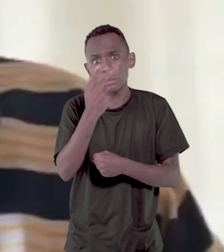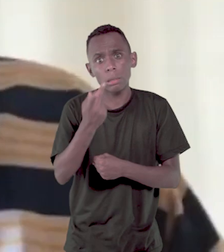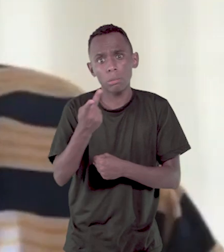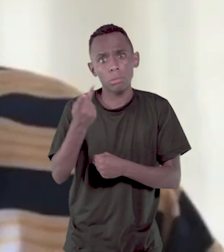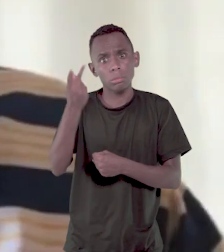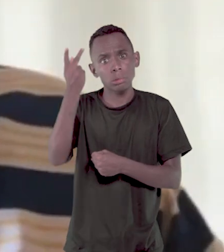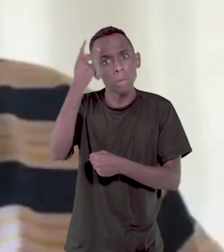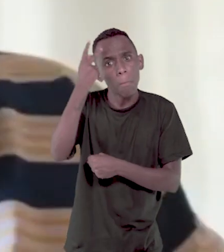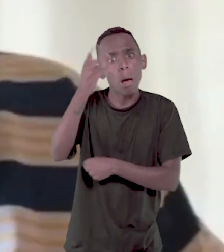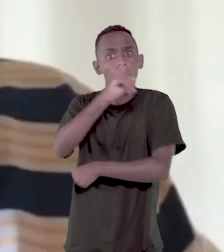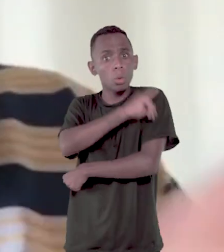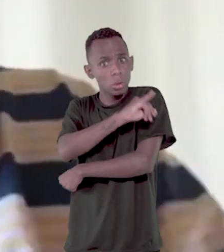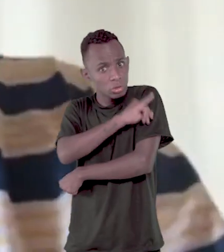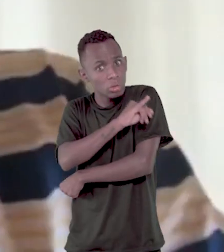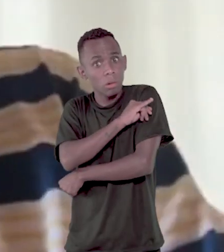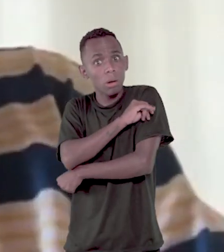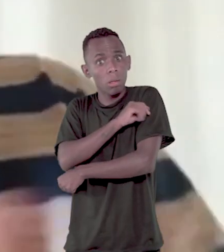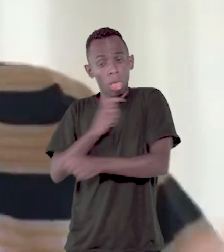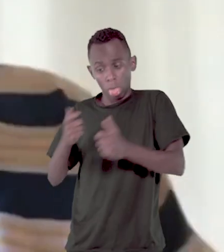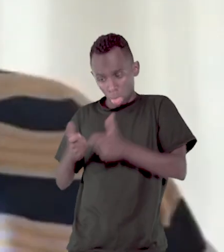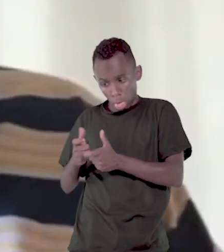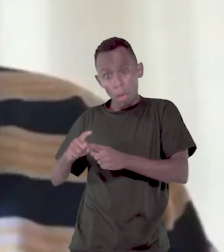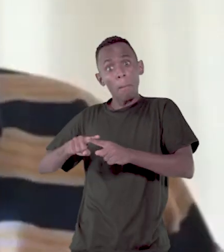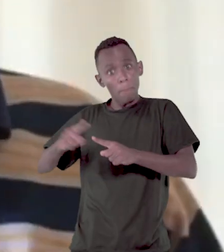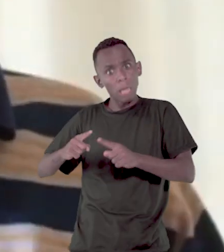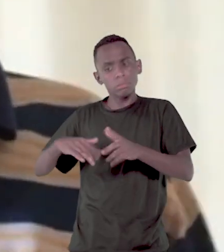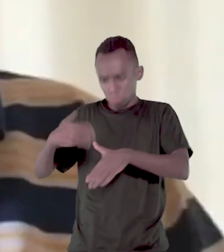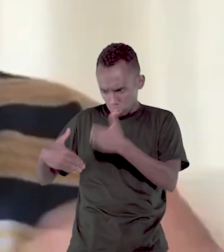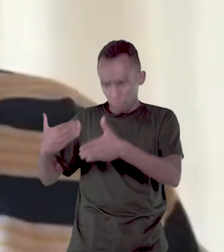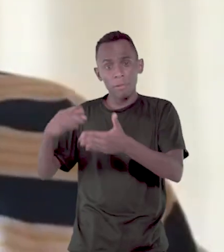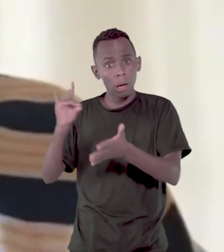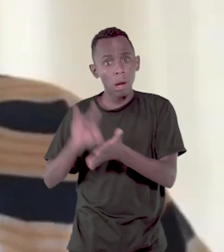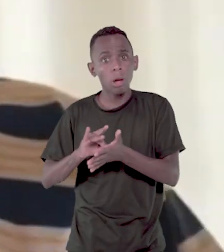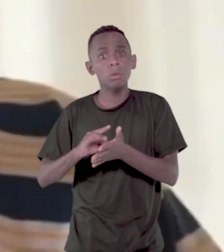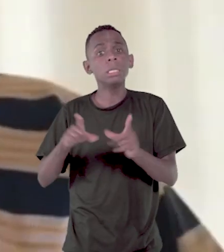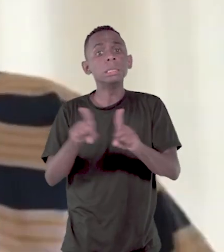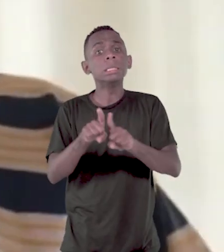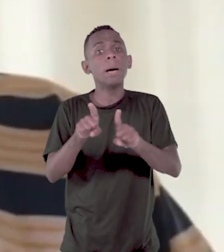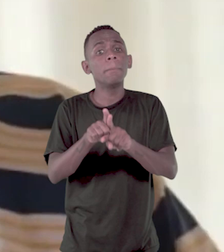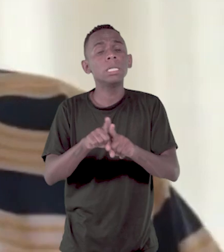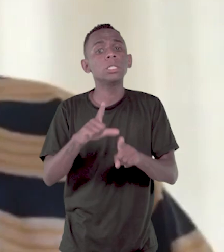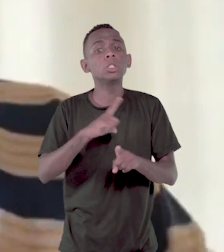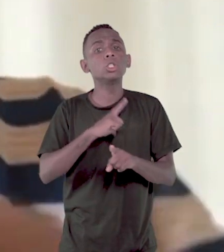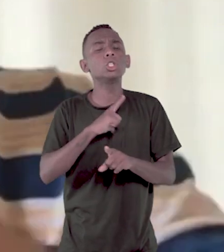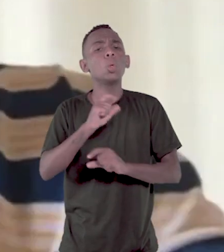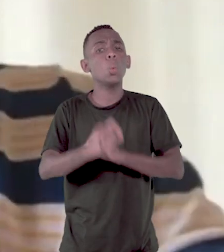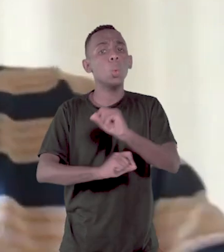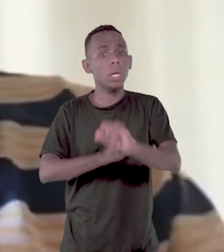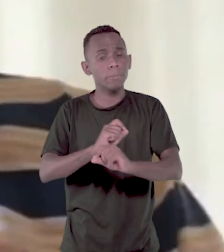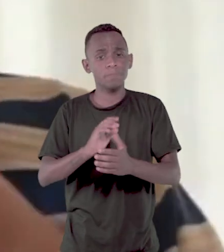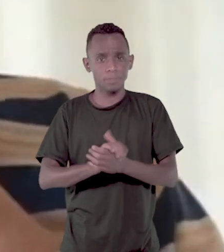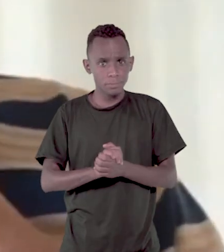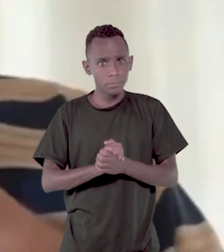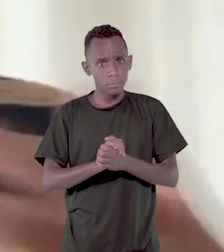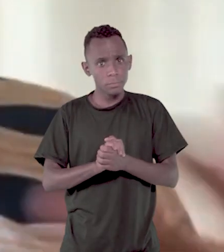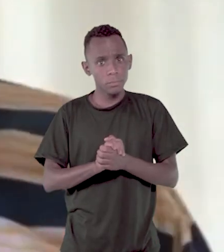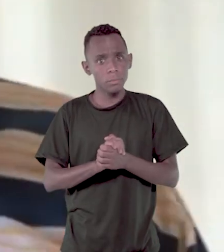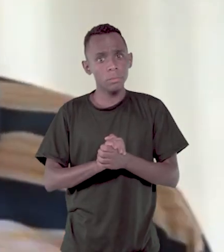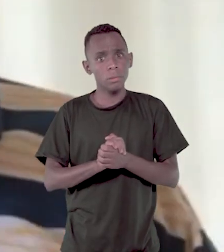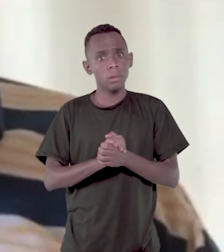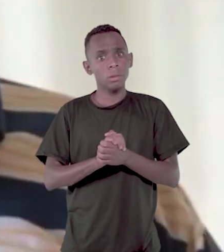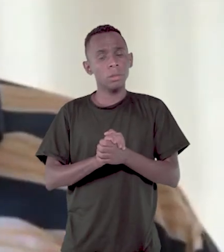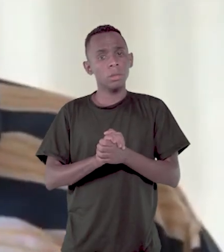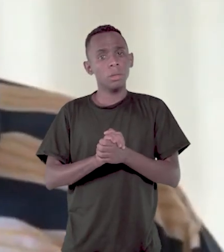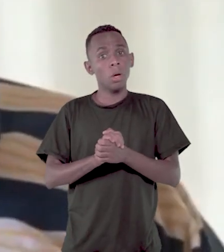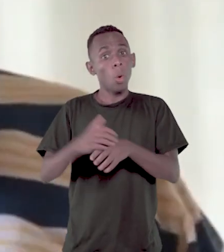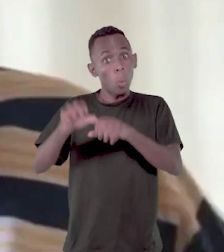como Rio de Janeiro e São Paulo. Para o tamanho dela, tinha uma infraestrutura urbana excelente e também tinha uma rede